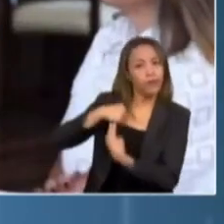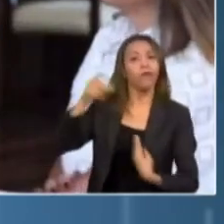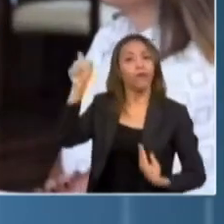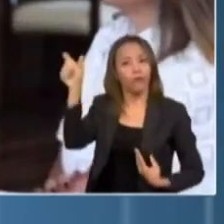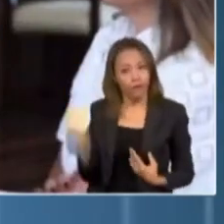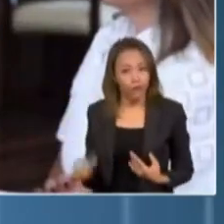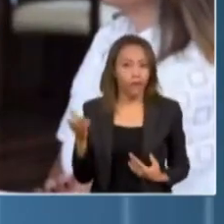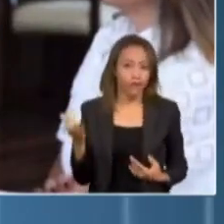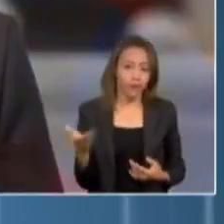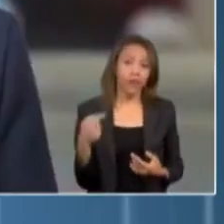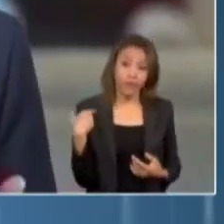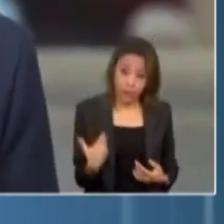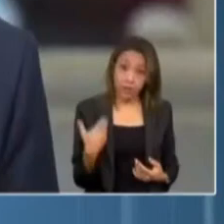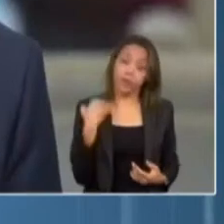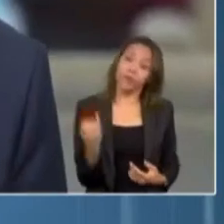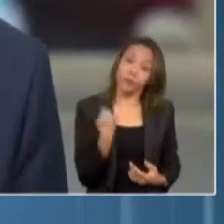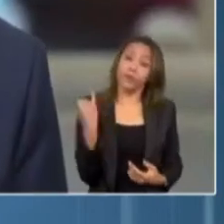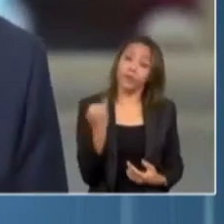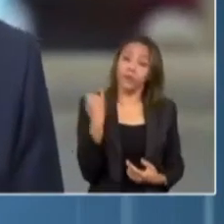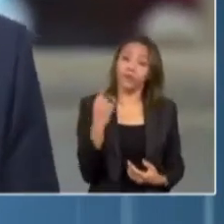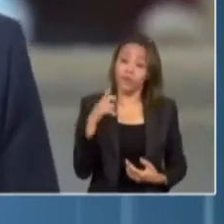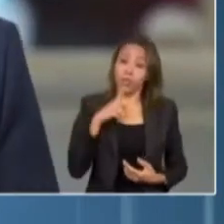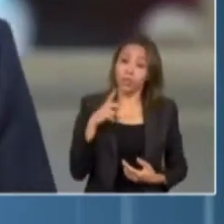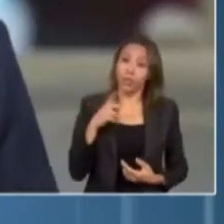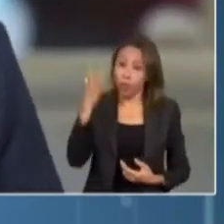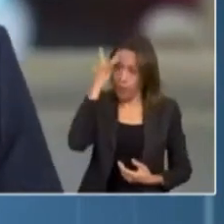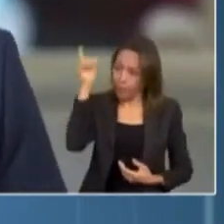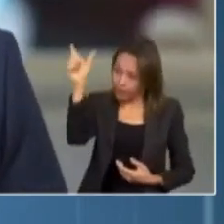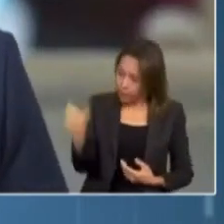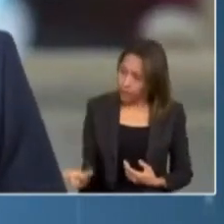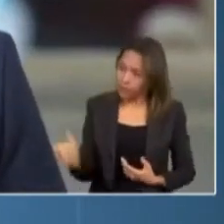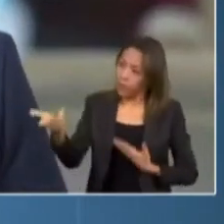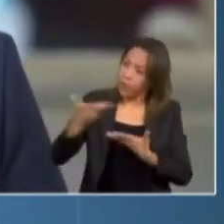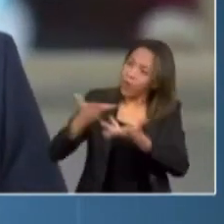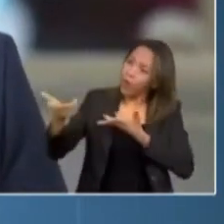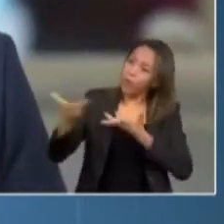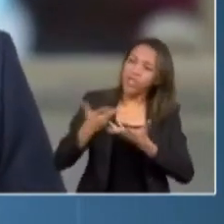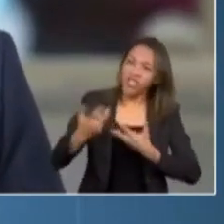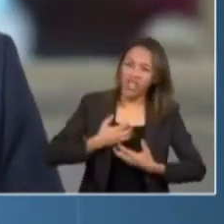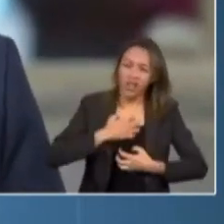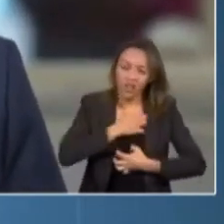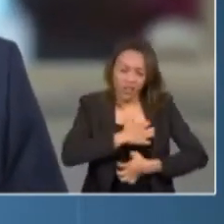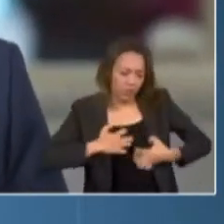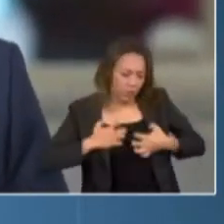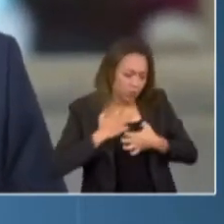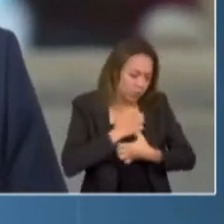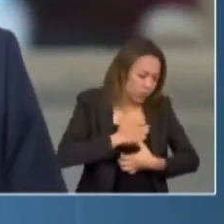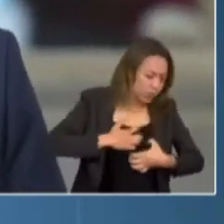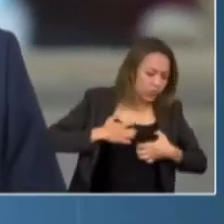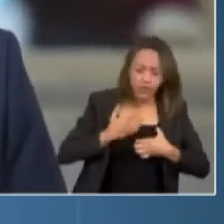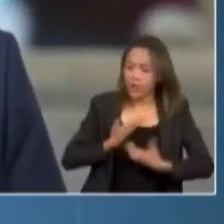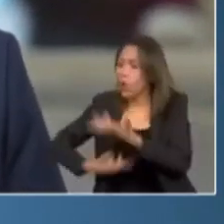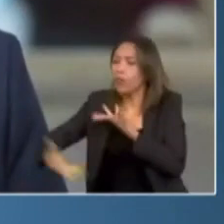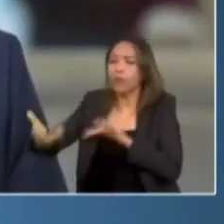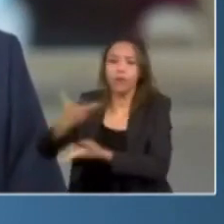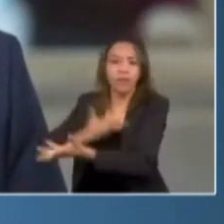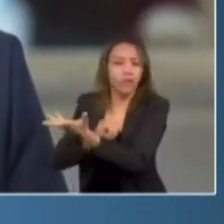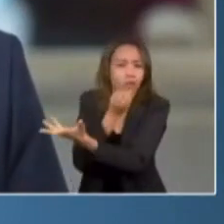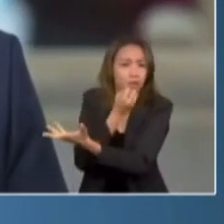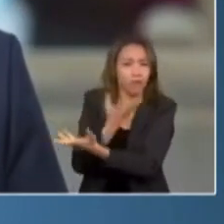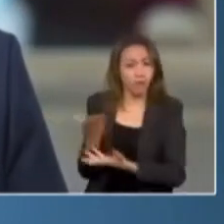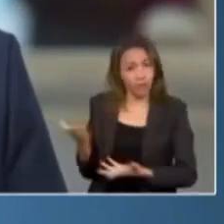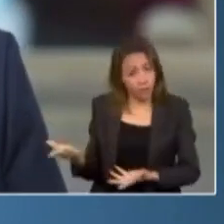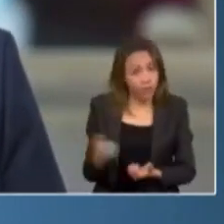que algumas questões ainda precisam ser ajustadas, principalmente na área da comunicação estratégica, que eu acho